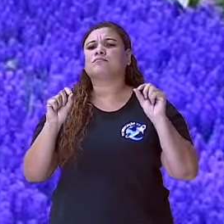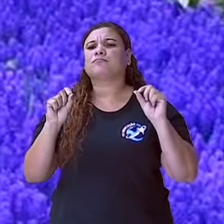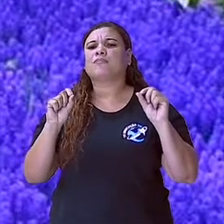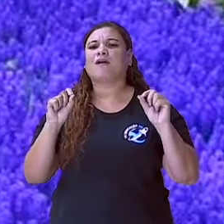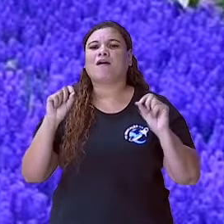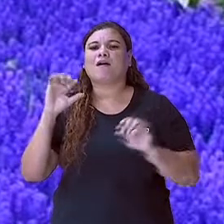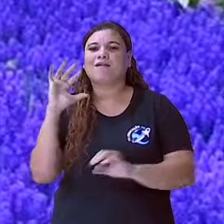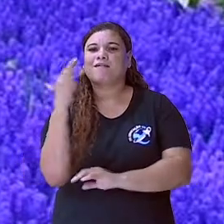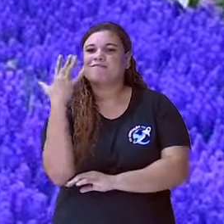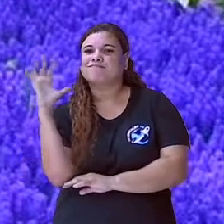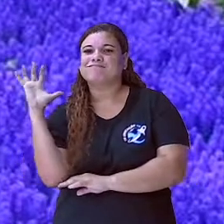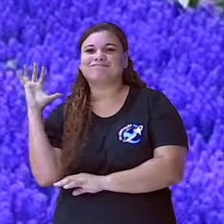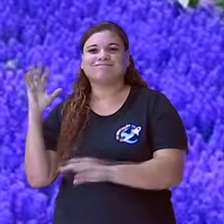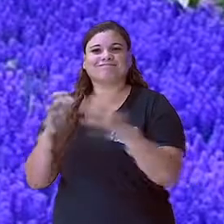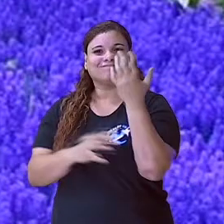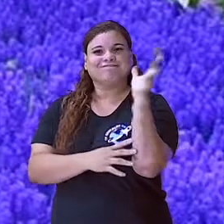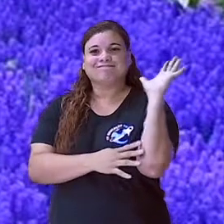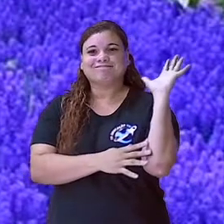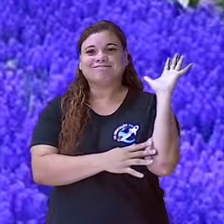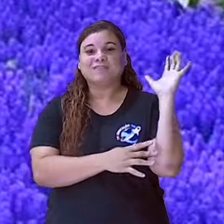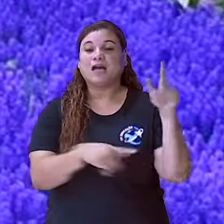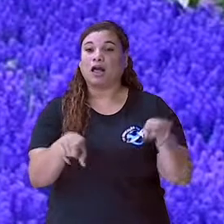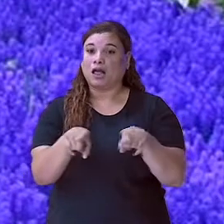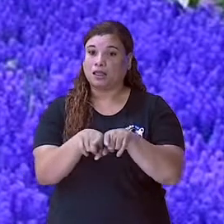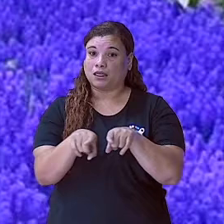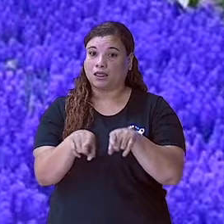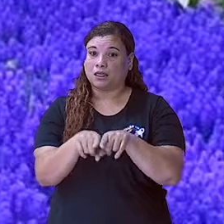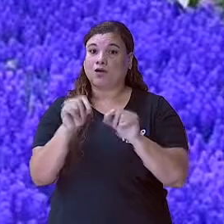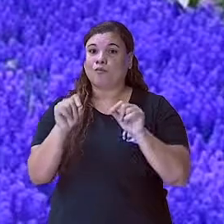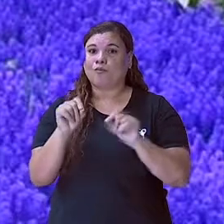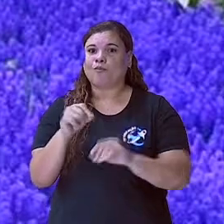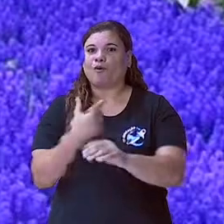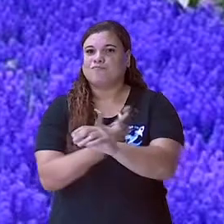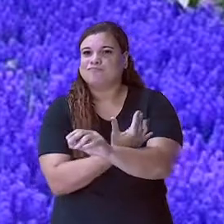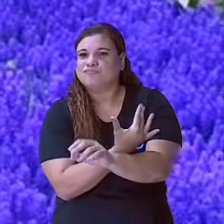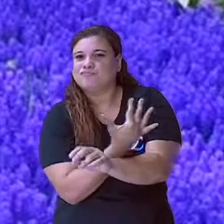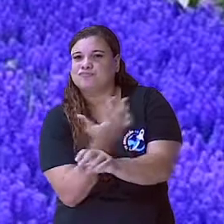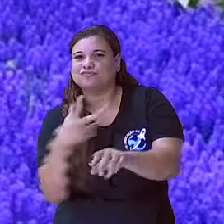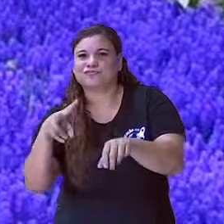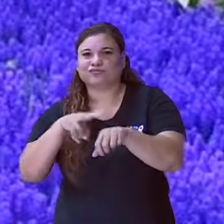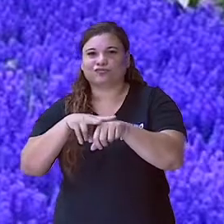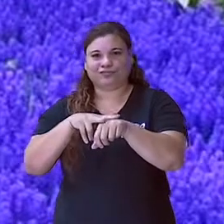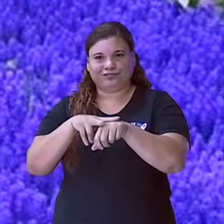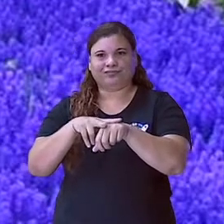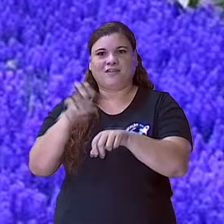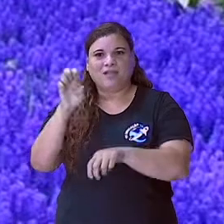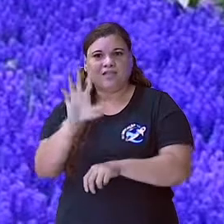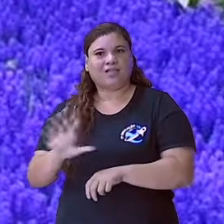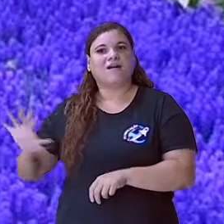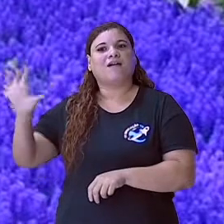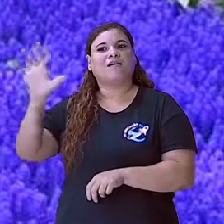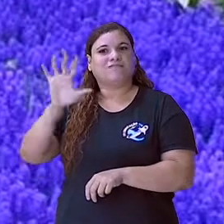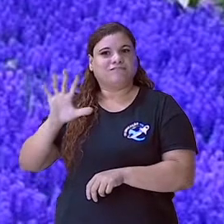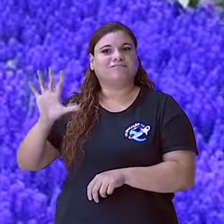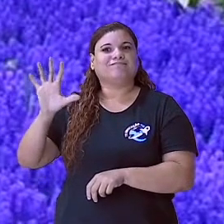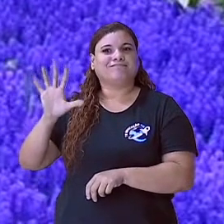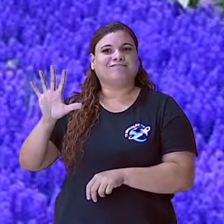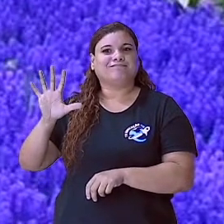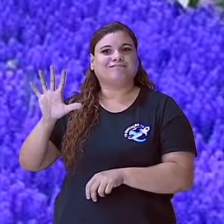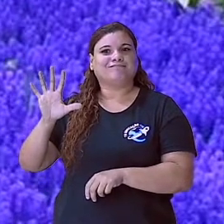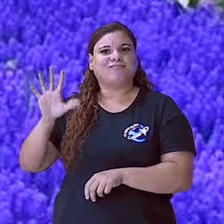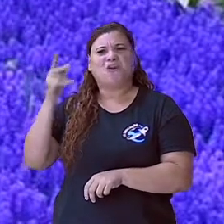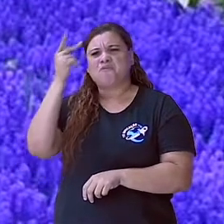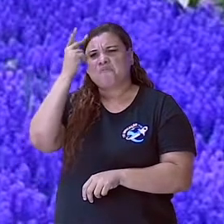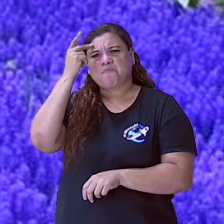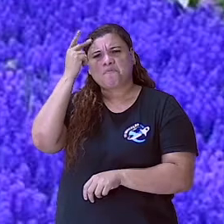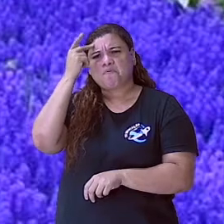a vegetação na Europa. E como em todo lugar, eu poderia dizer em todo continente,